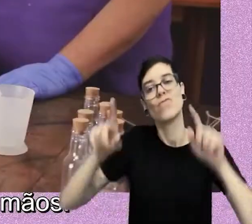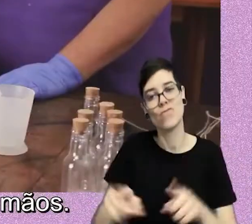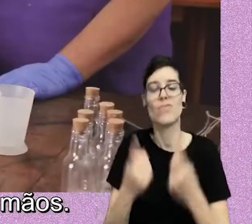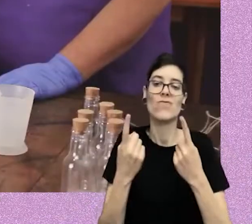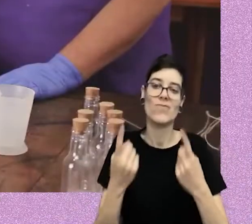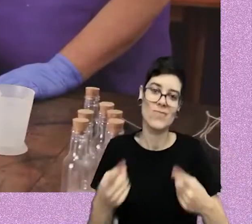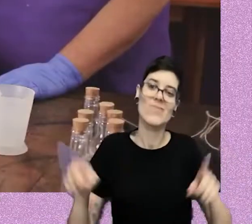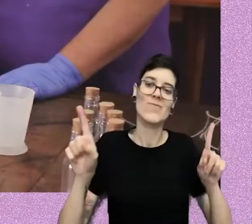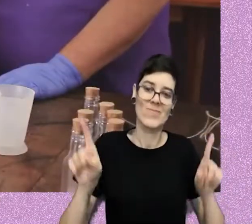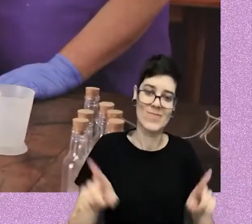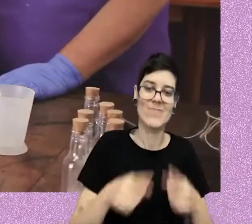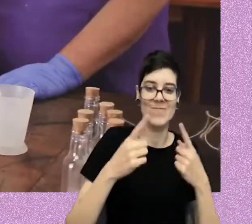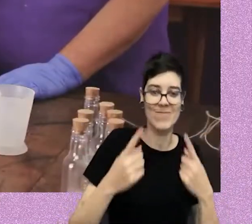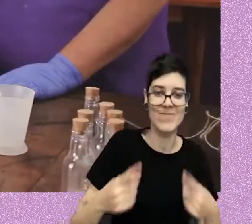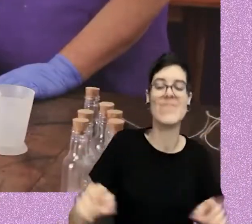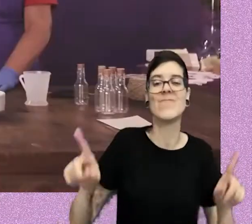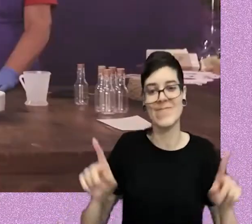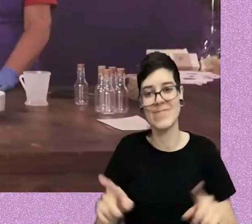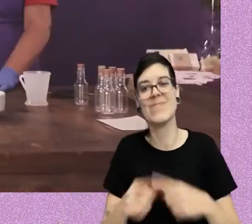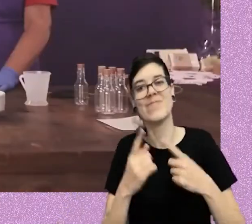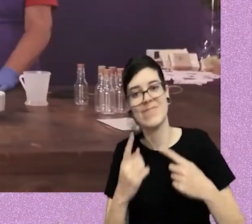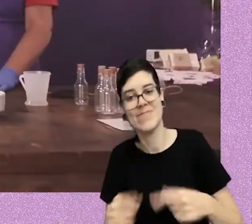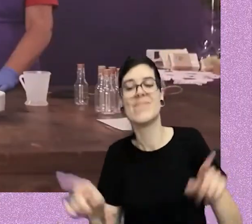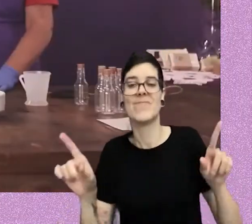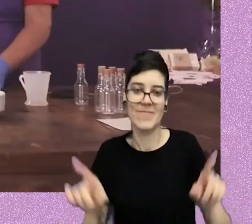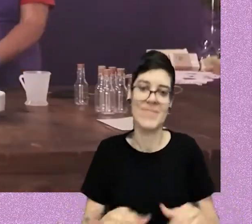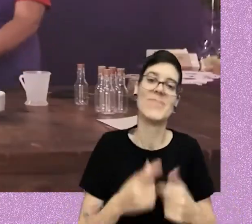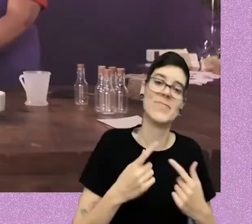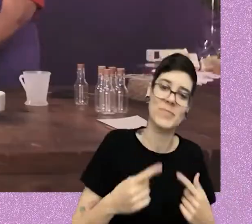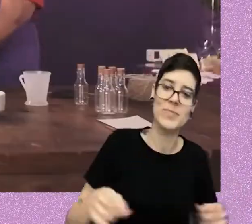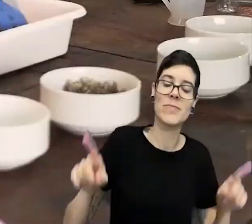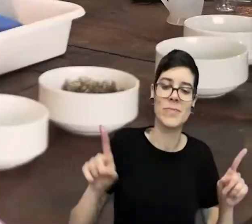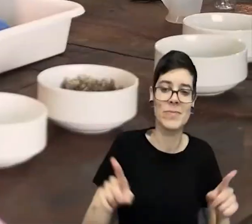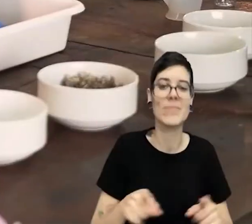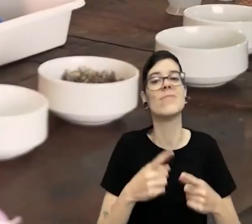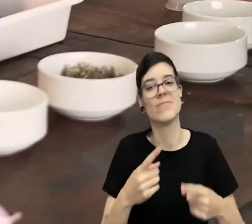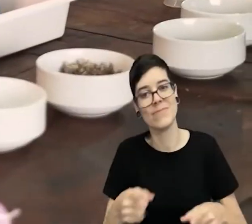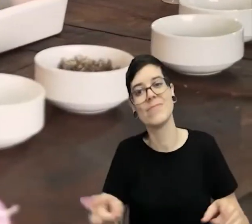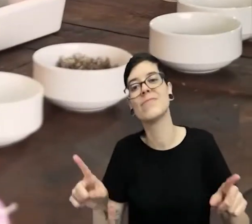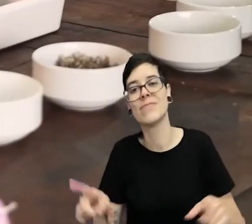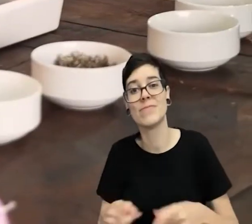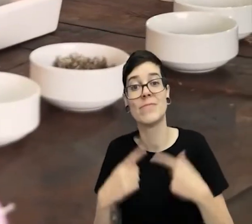Com as mãos em luvas de borracha azul. Mistura cuidadosamente os ingredientes.